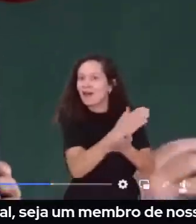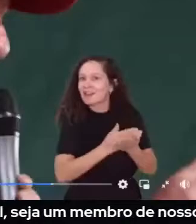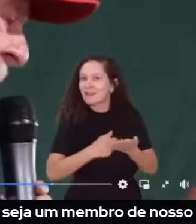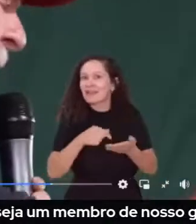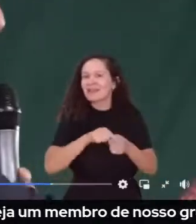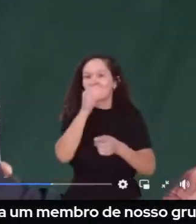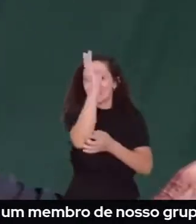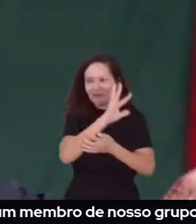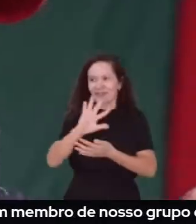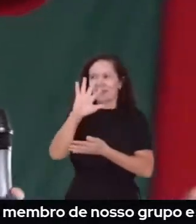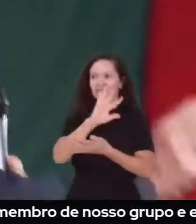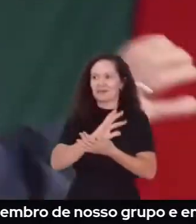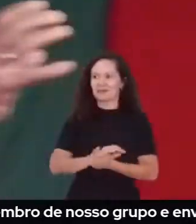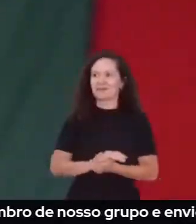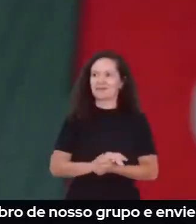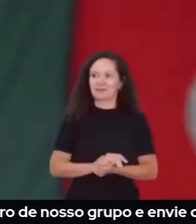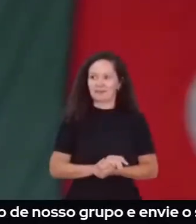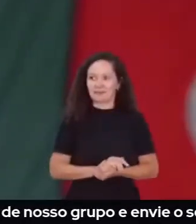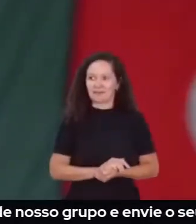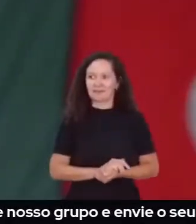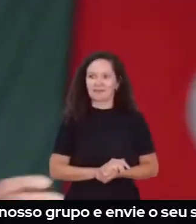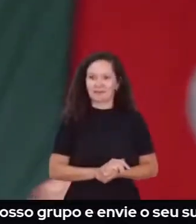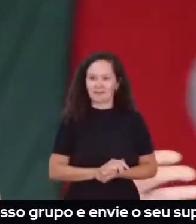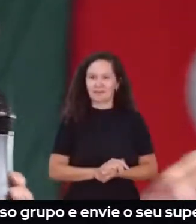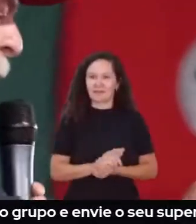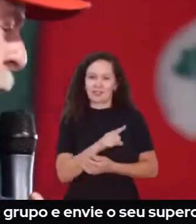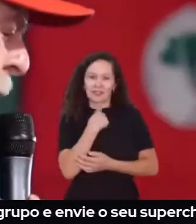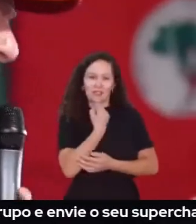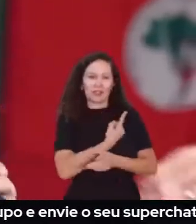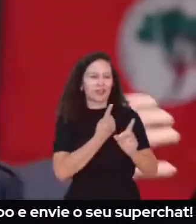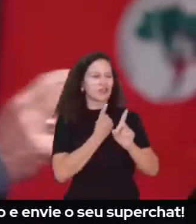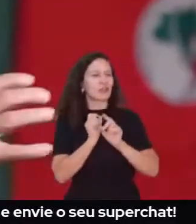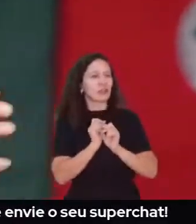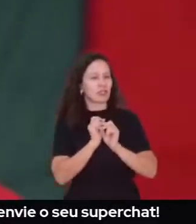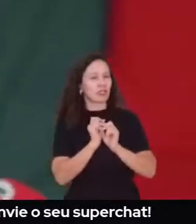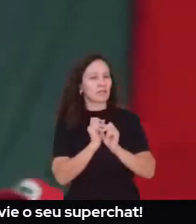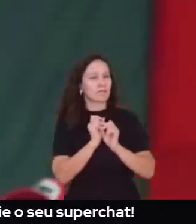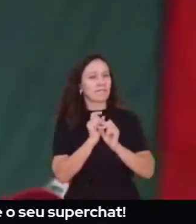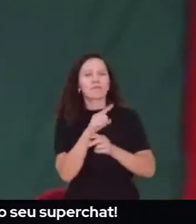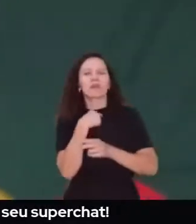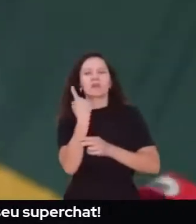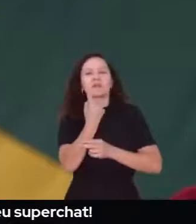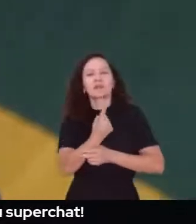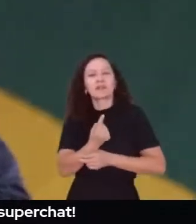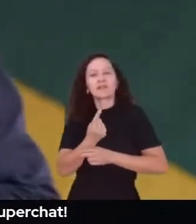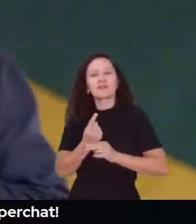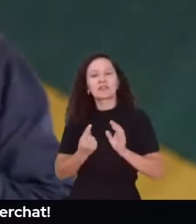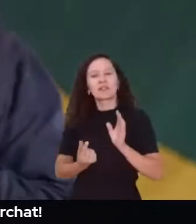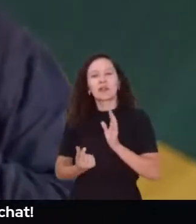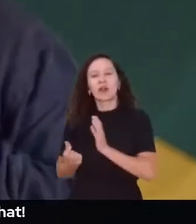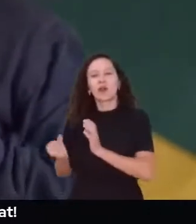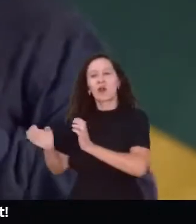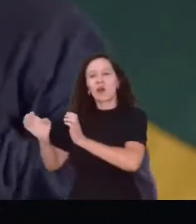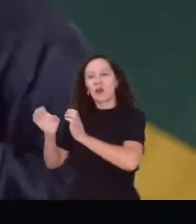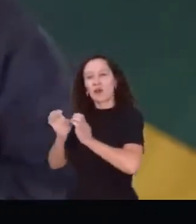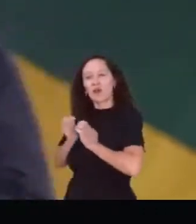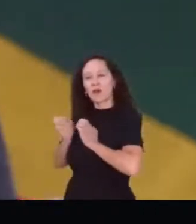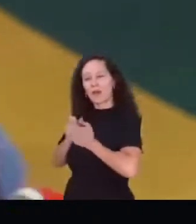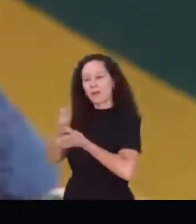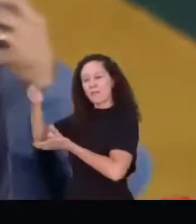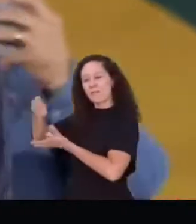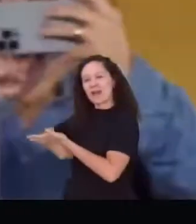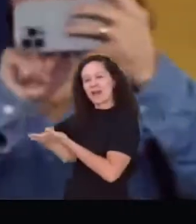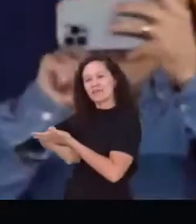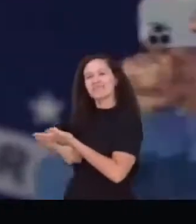a gente vai, em contrapartida, a gente vai colocar o rico no imposto de renda. Ele vai ter que